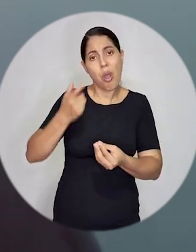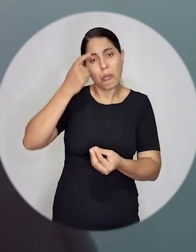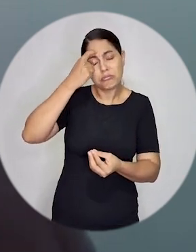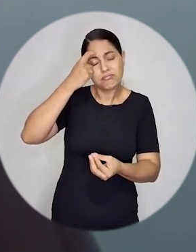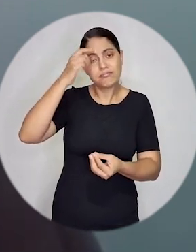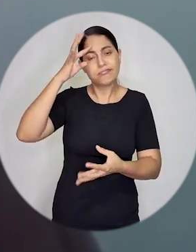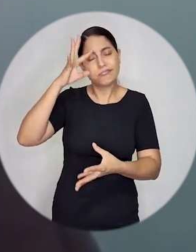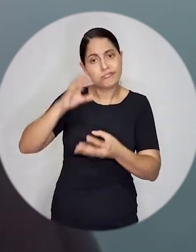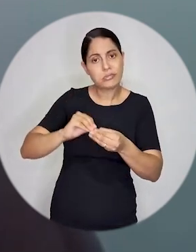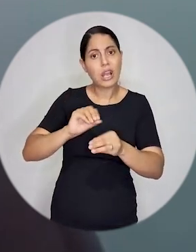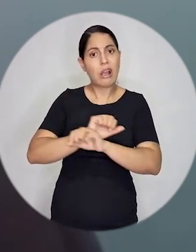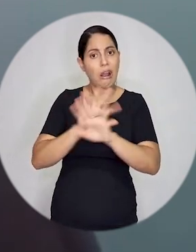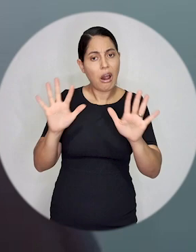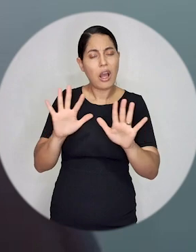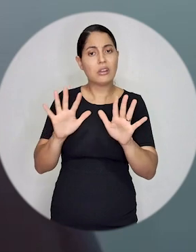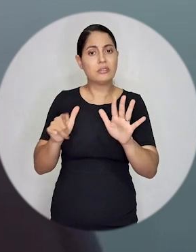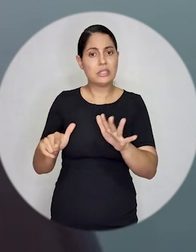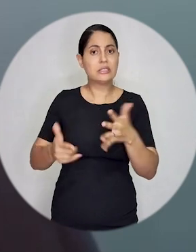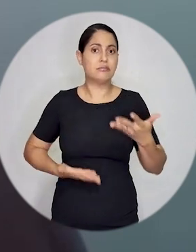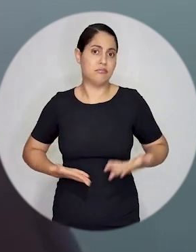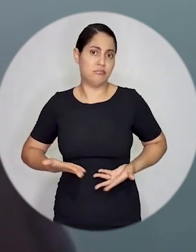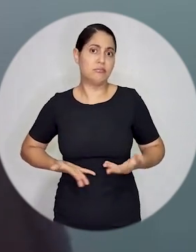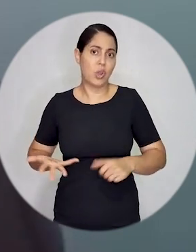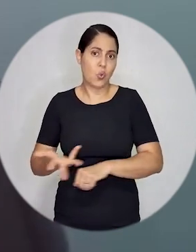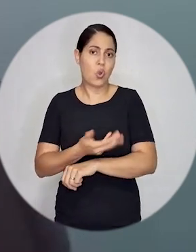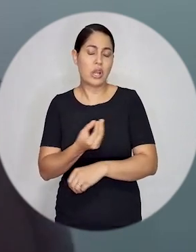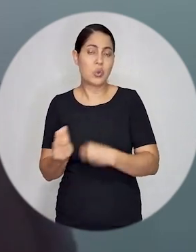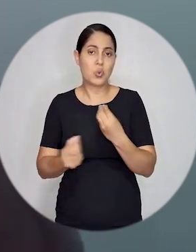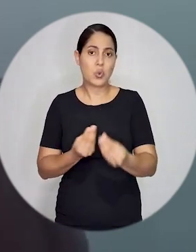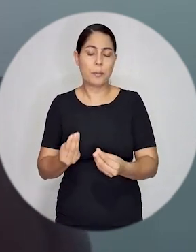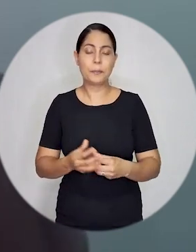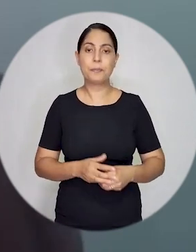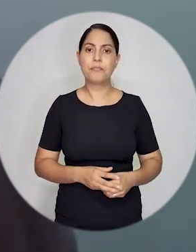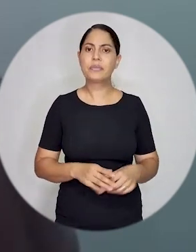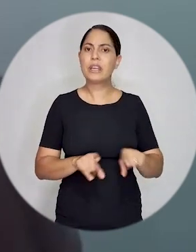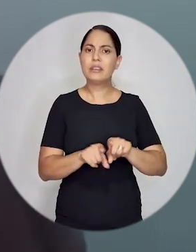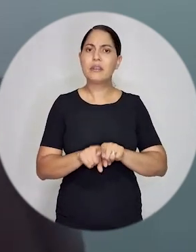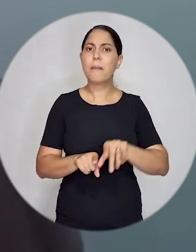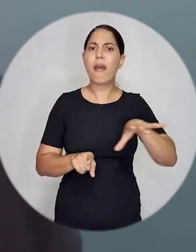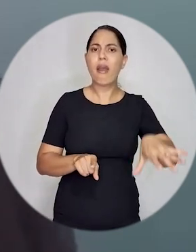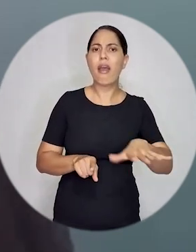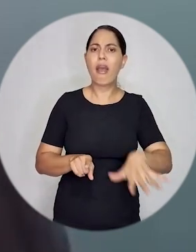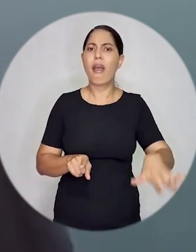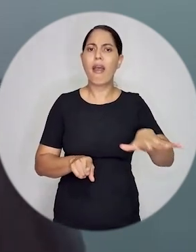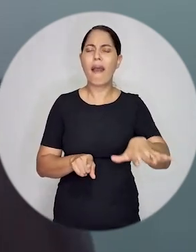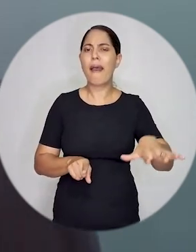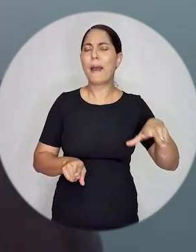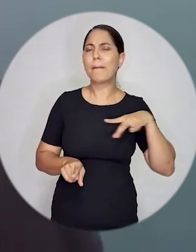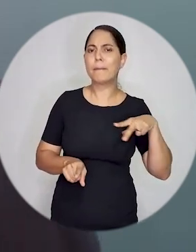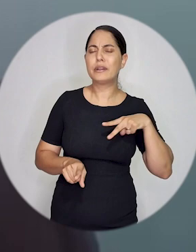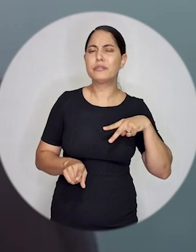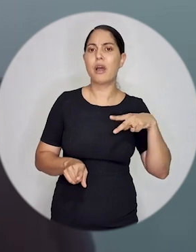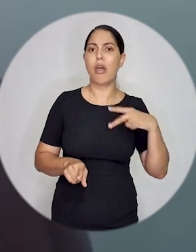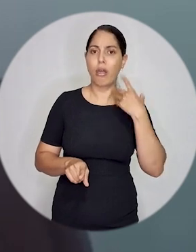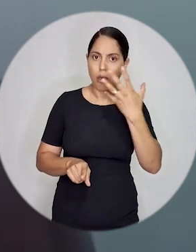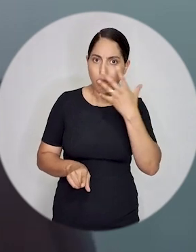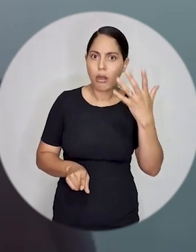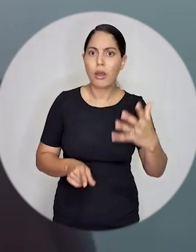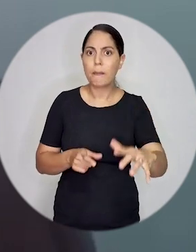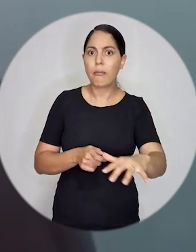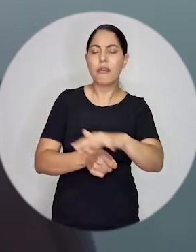de cobertura e de qualidade desses serviços, e também que tipo de arranjo atrai a iniciativa privada